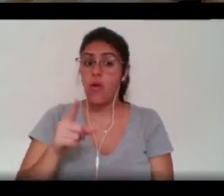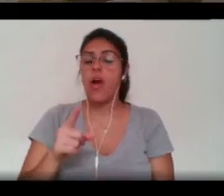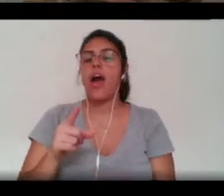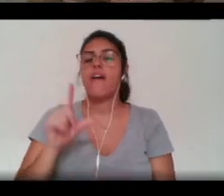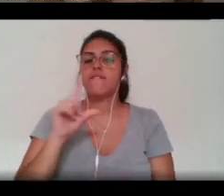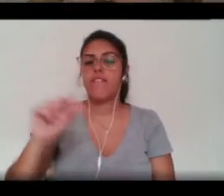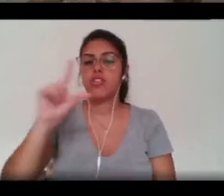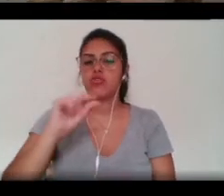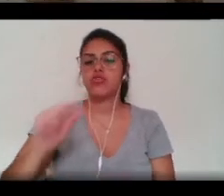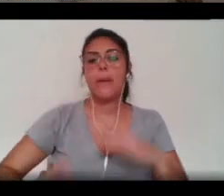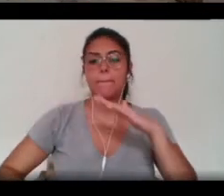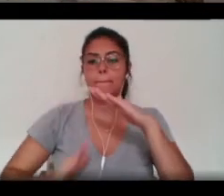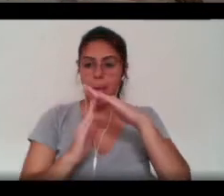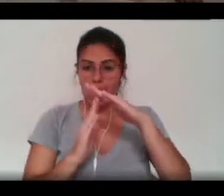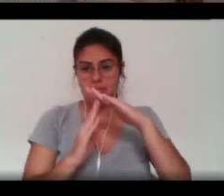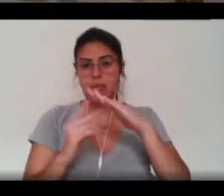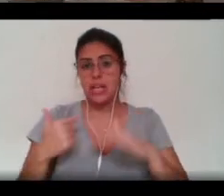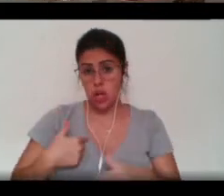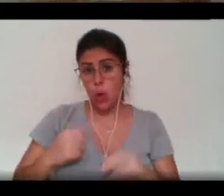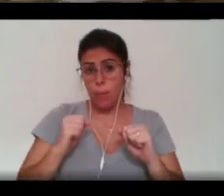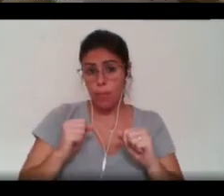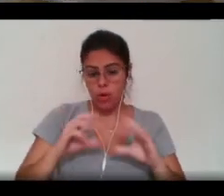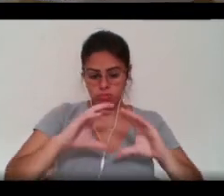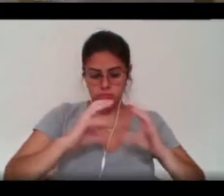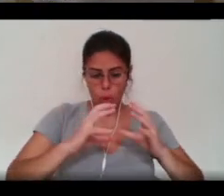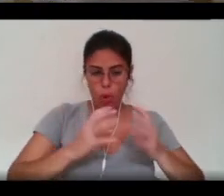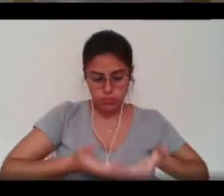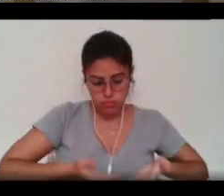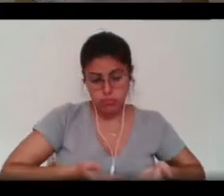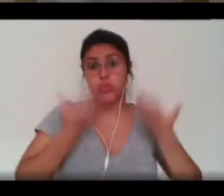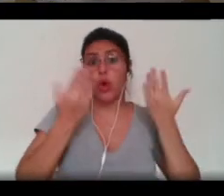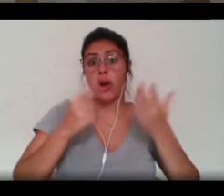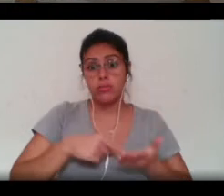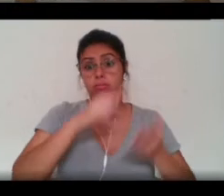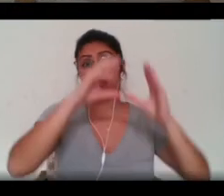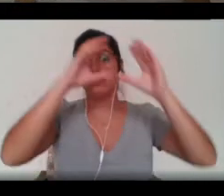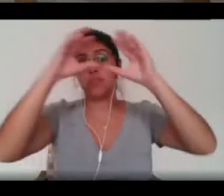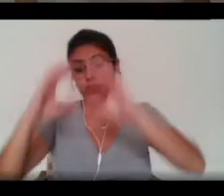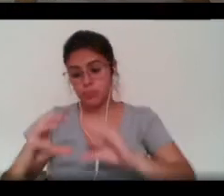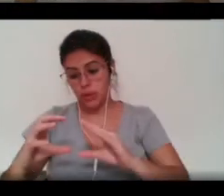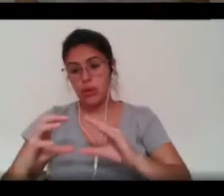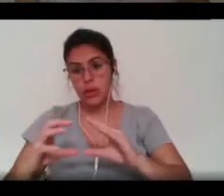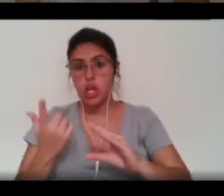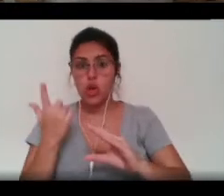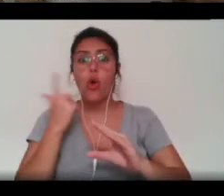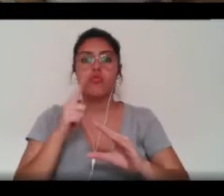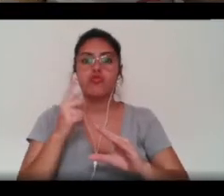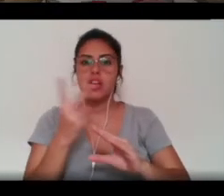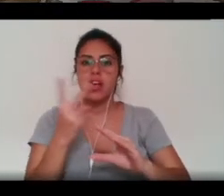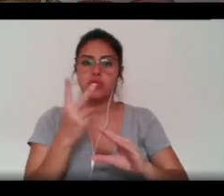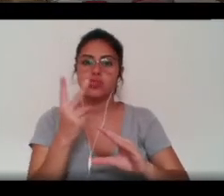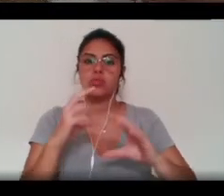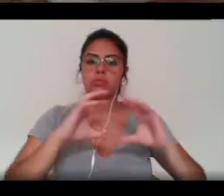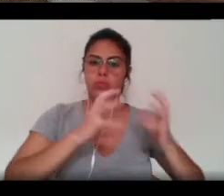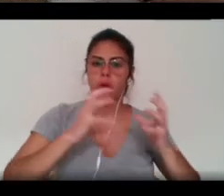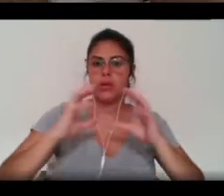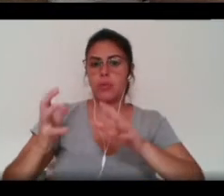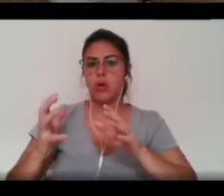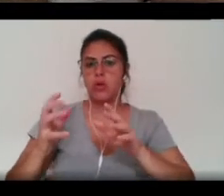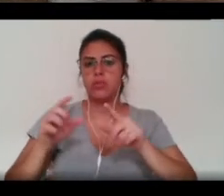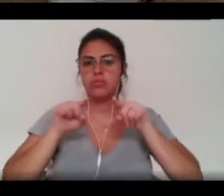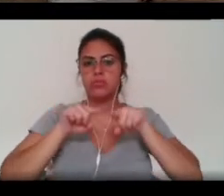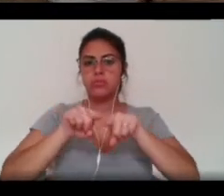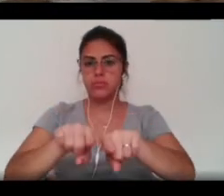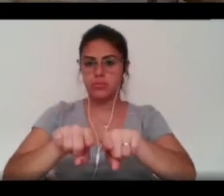V0, com a qual eu posso jogar a bola para cima e ainda ter uma solução para esse problema, ou seja, as bolas chegarem